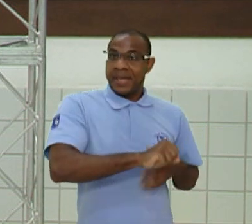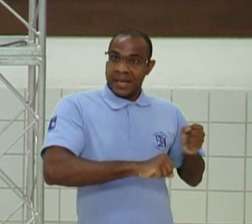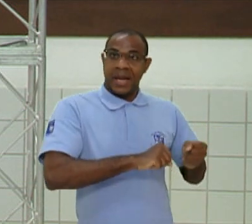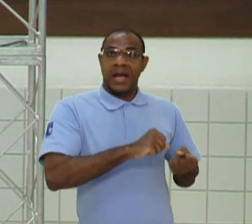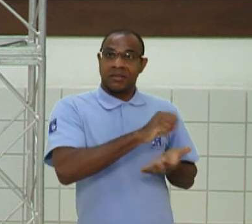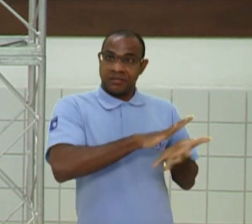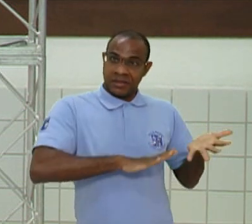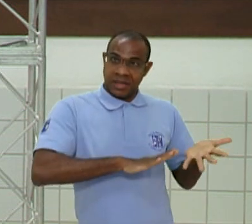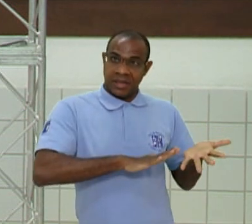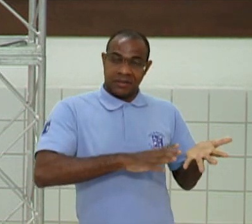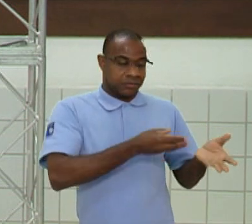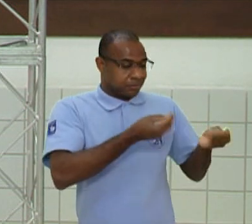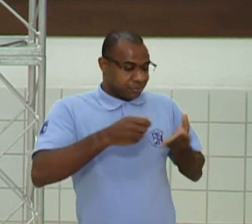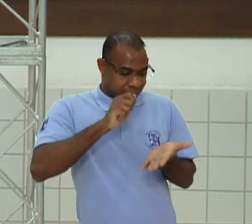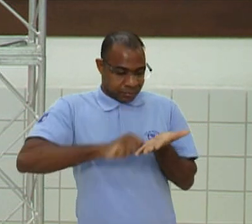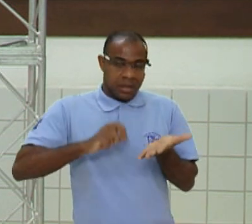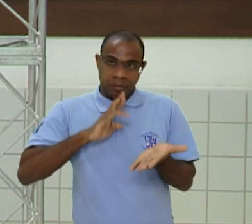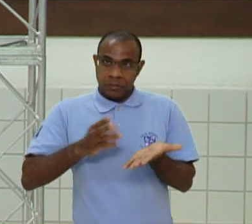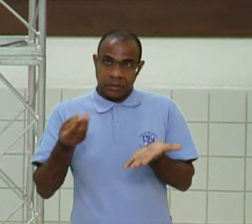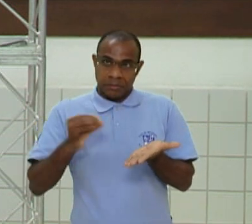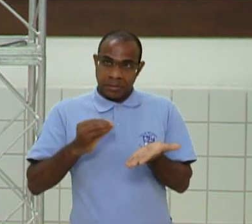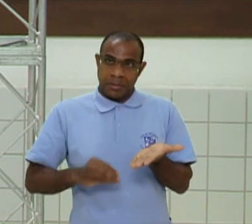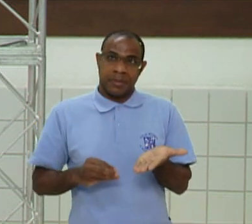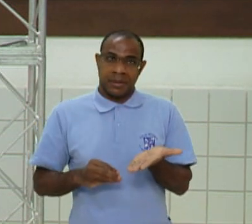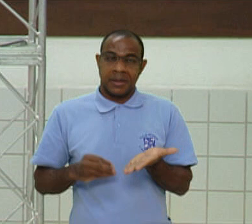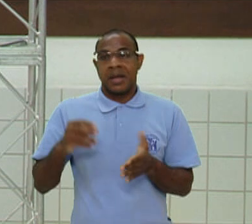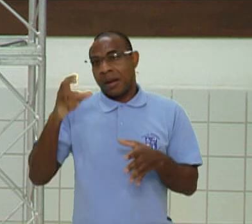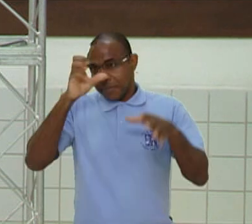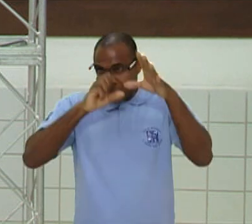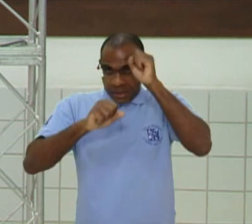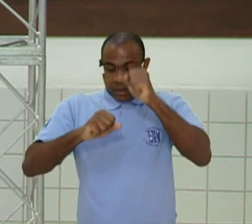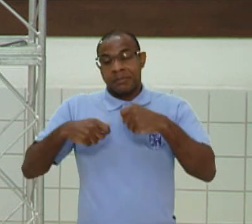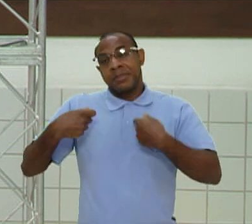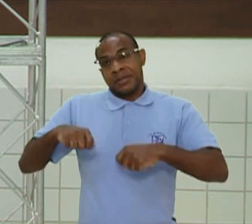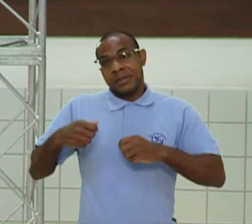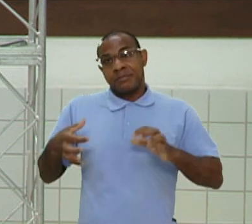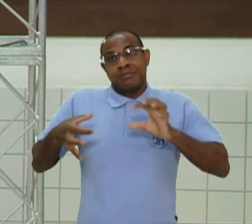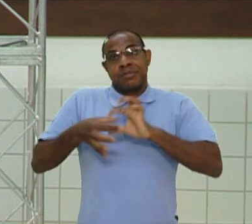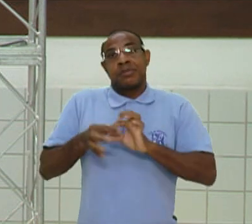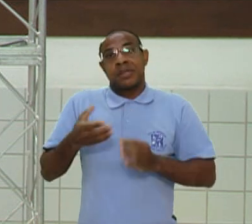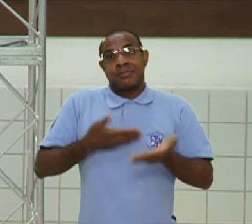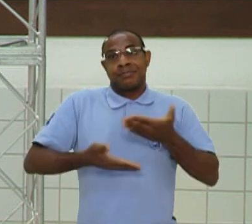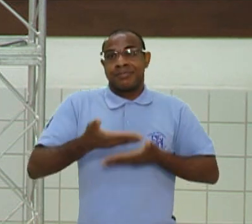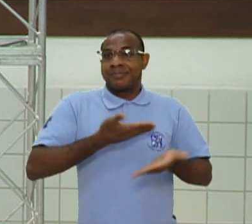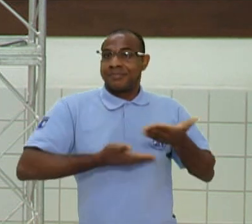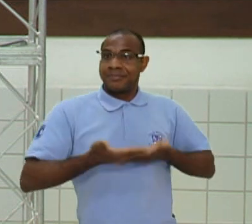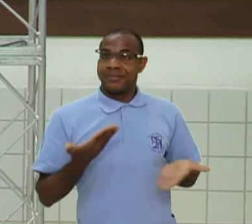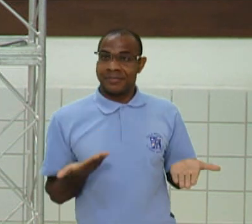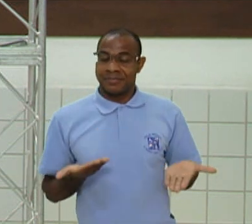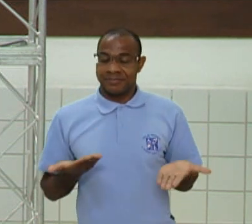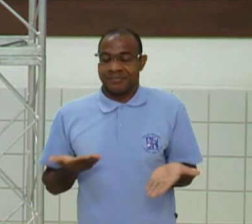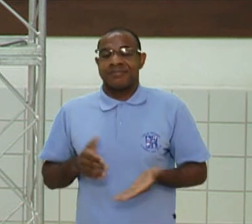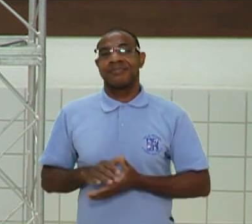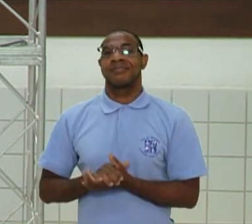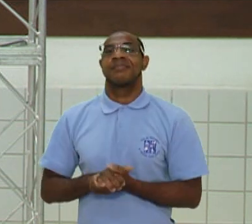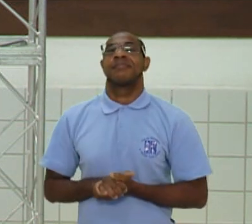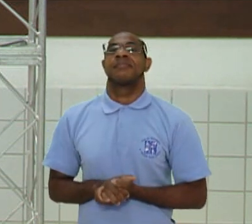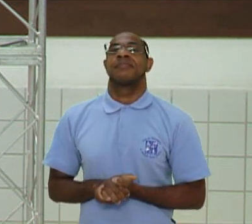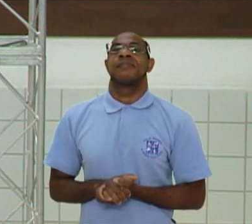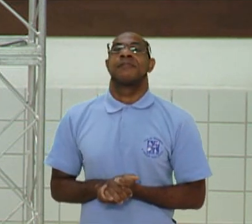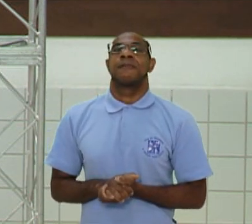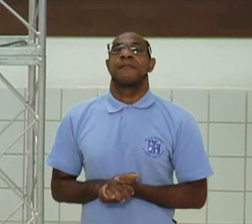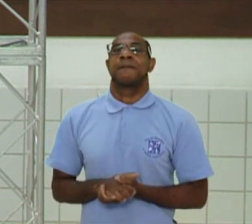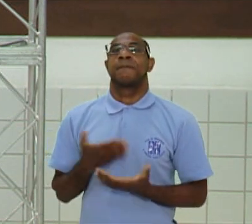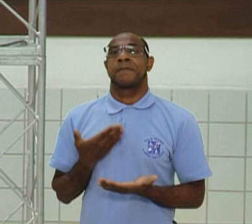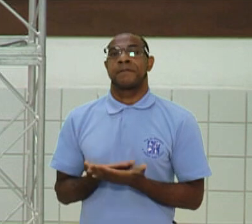entregar. O aprendizado depende dessa interação, depende desse conjunto. Estamos ligados. Vamos